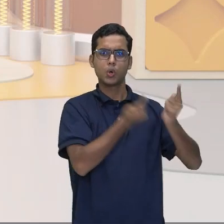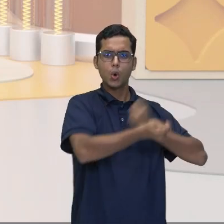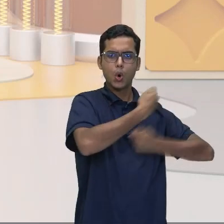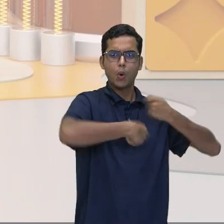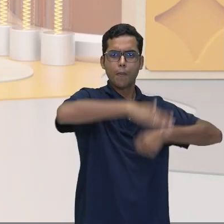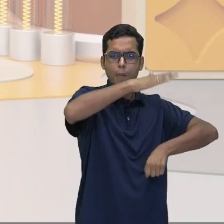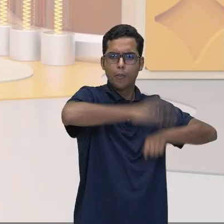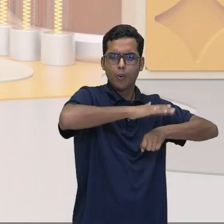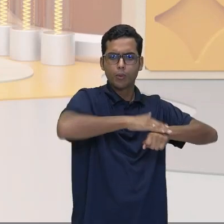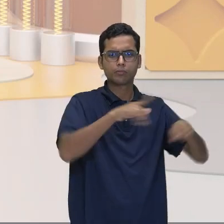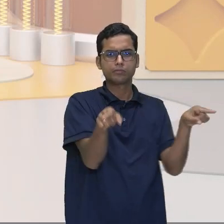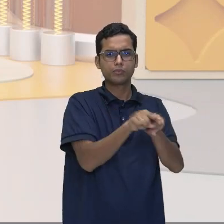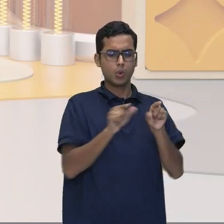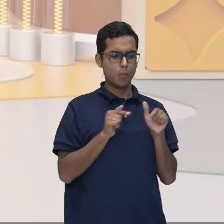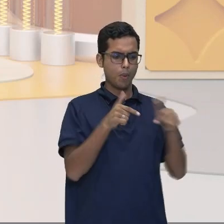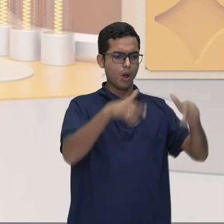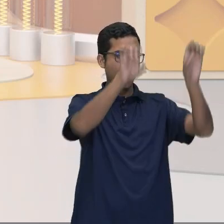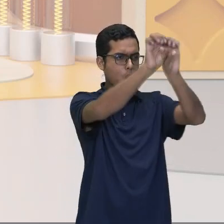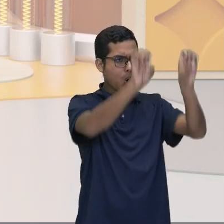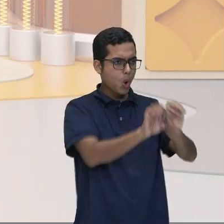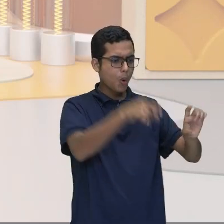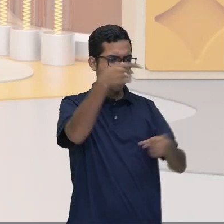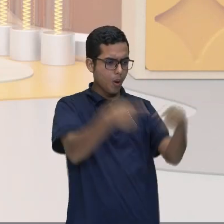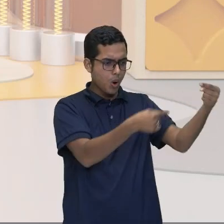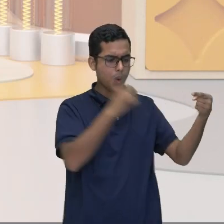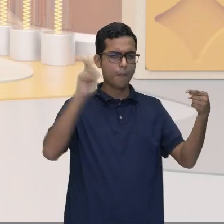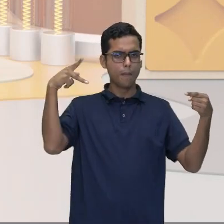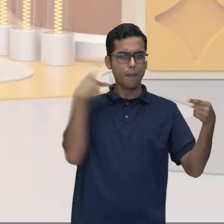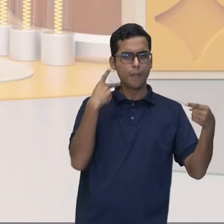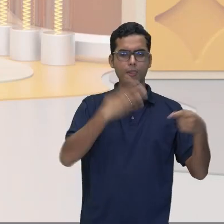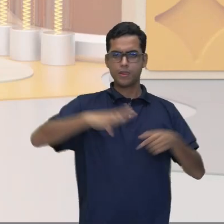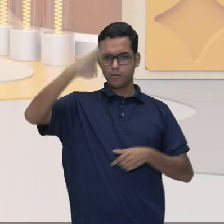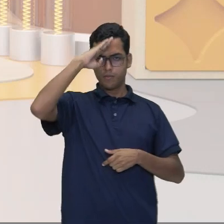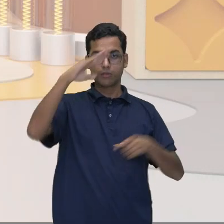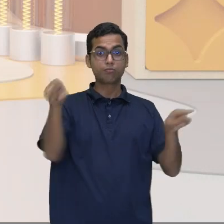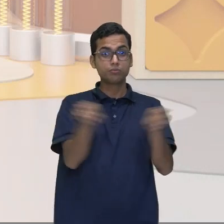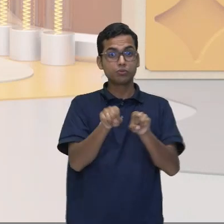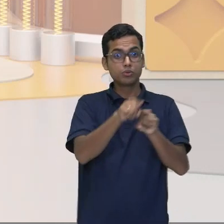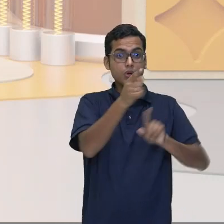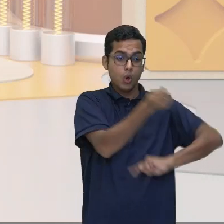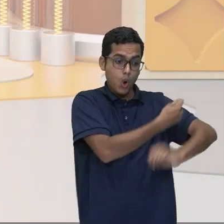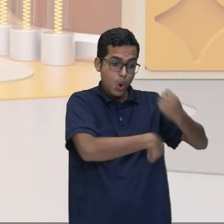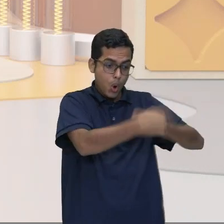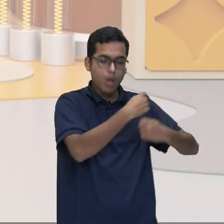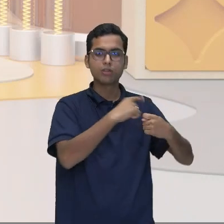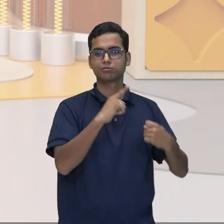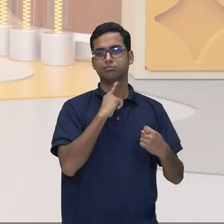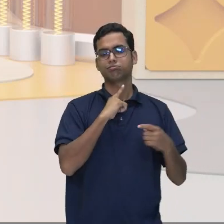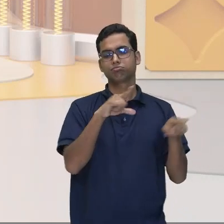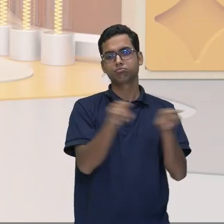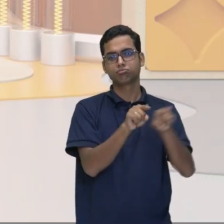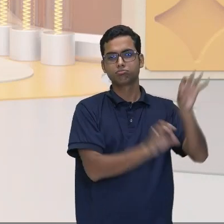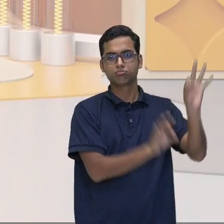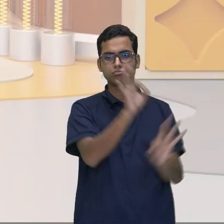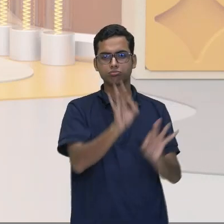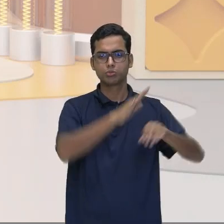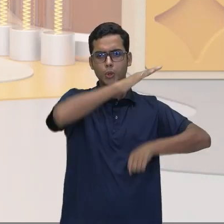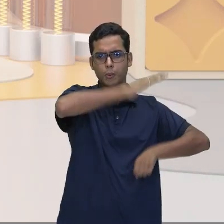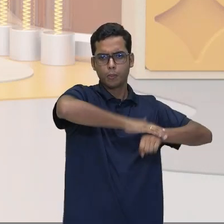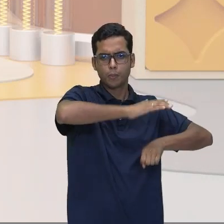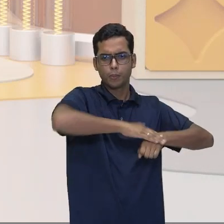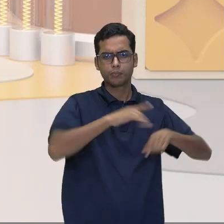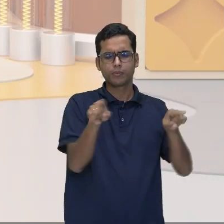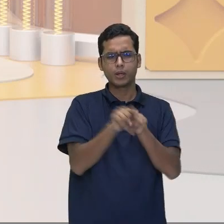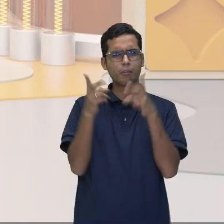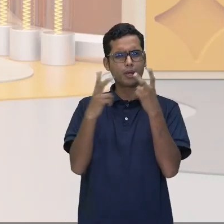economia, tem a sua estrutura política, militar, social e econômica e se depara com um povo que está chegando, com um